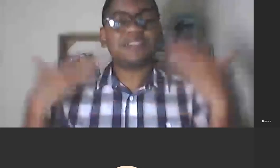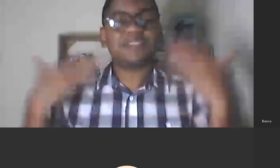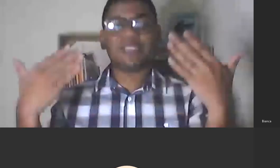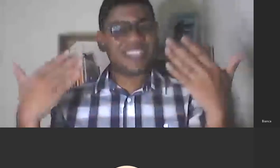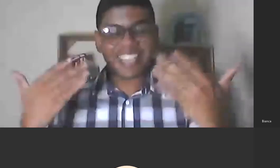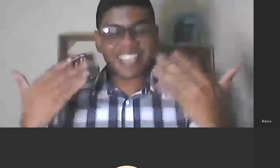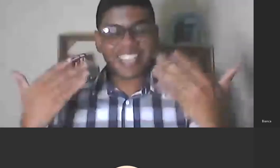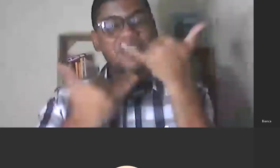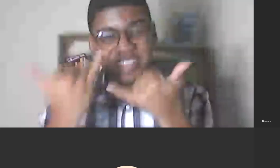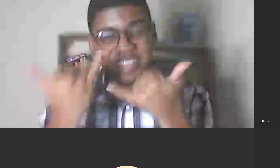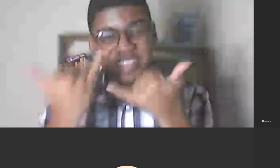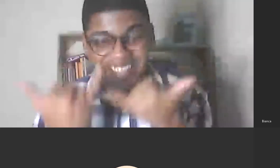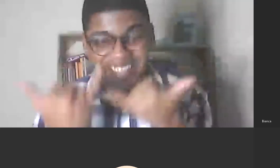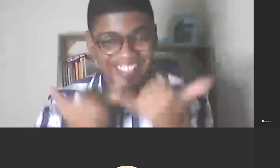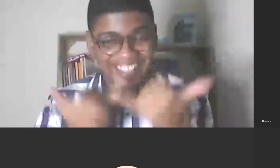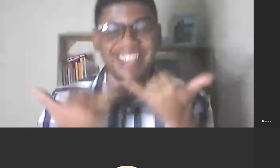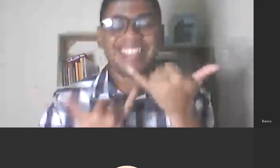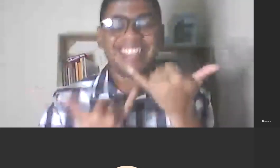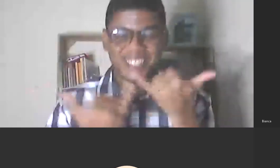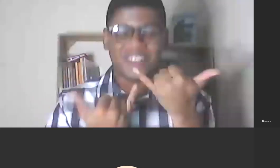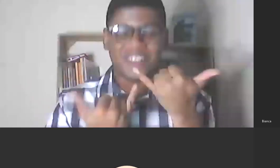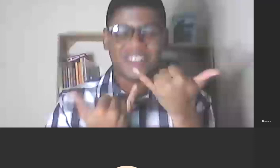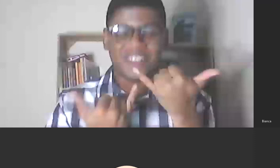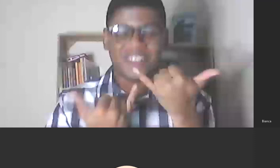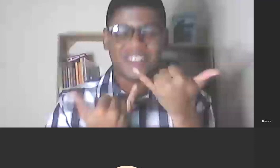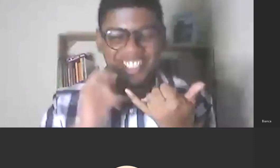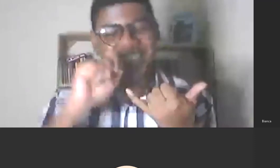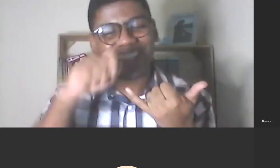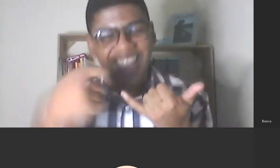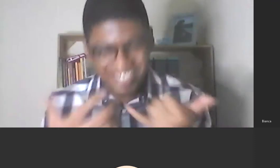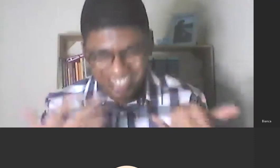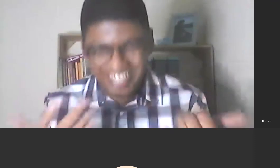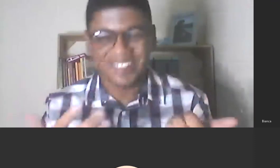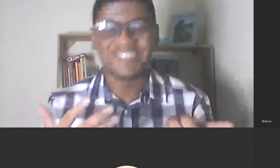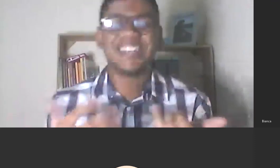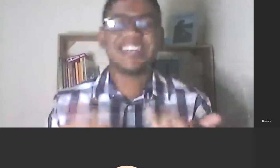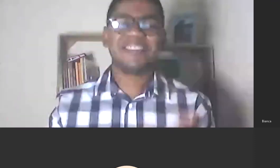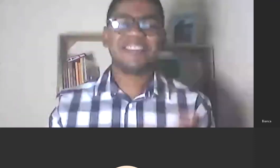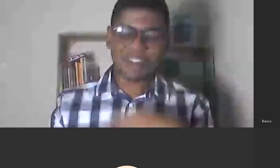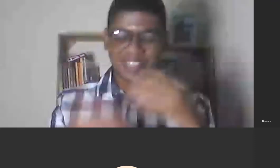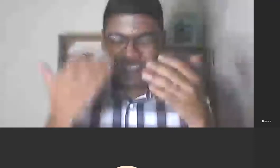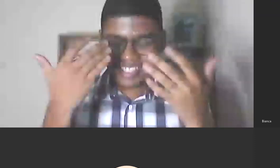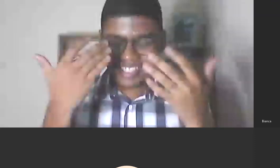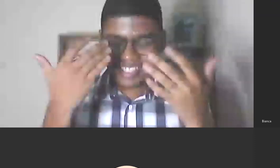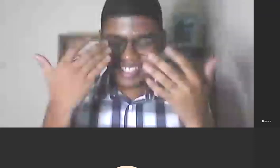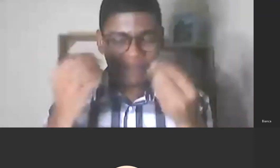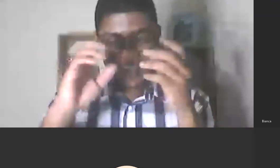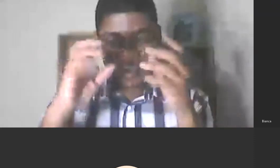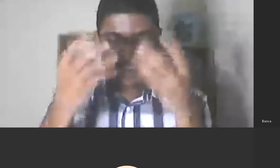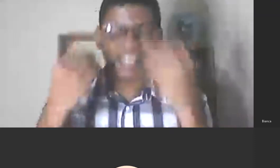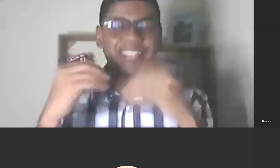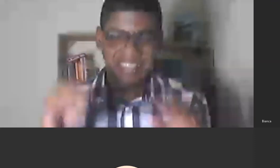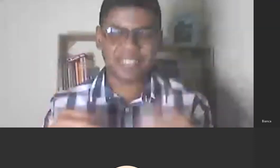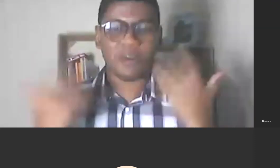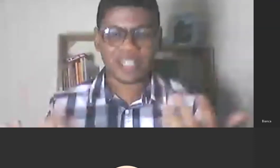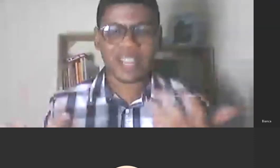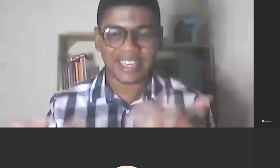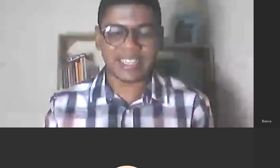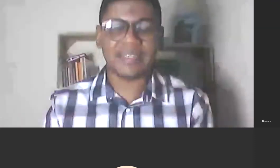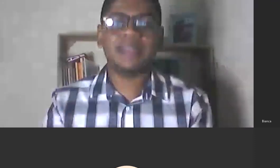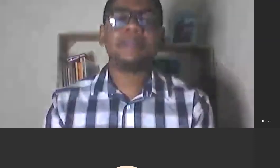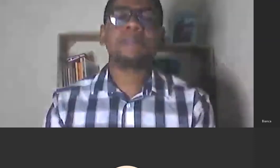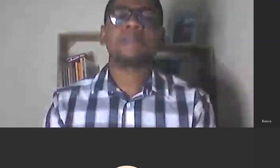Não se assustem, gente. Foi só uma brincadeira. Tá? Foi só uma forma de utilizar o sinal. Para vocês entenderem